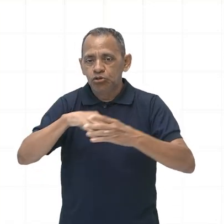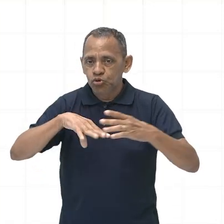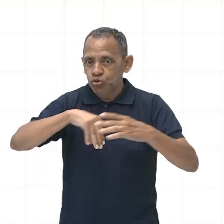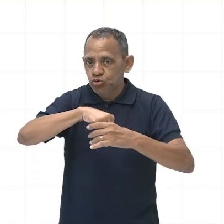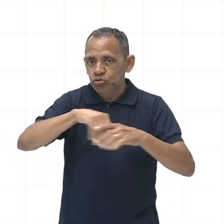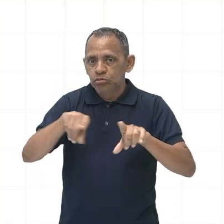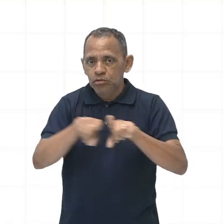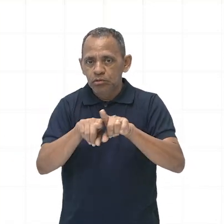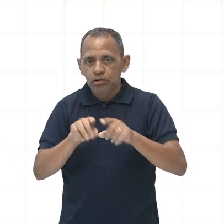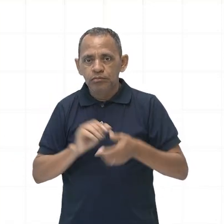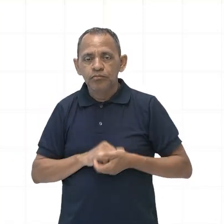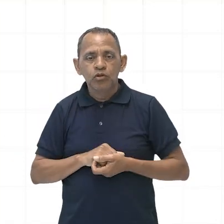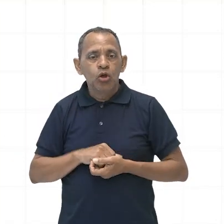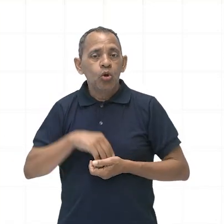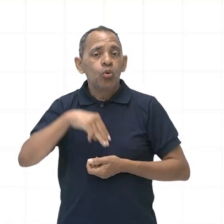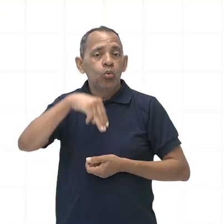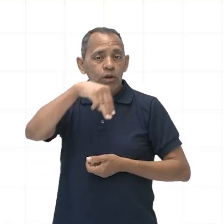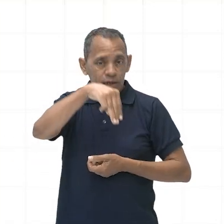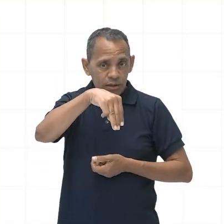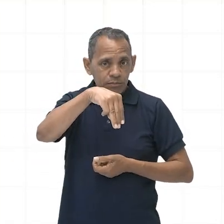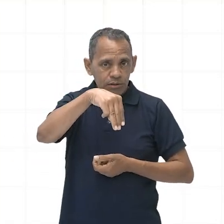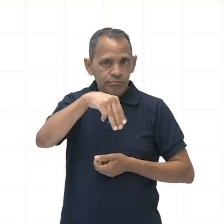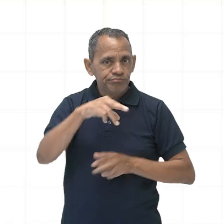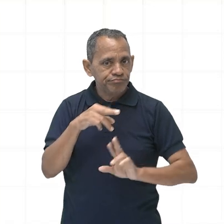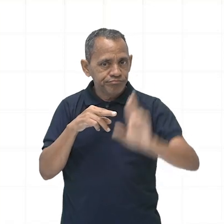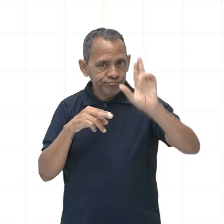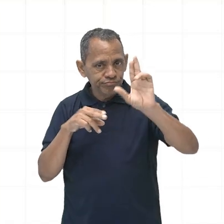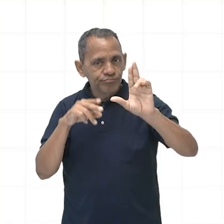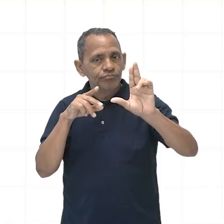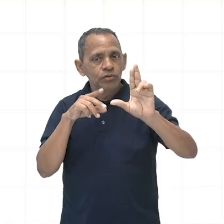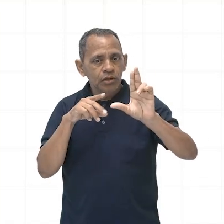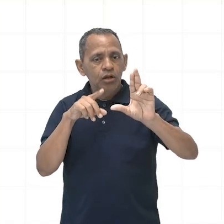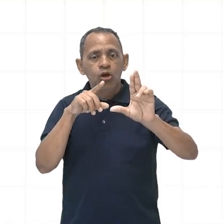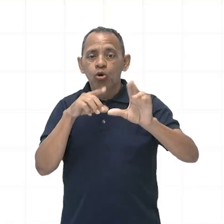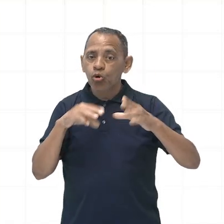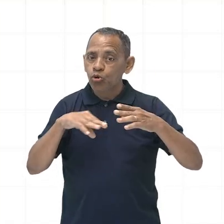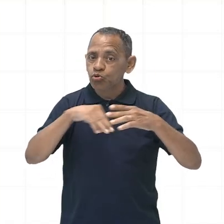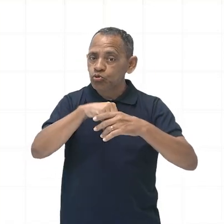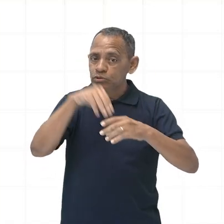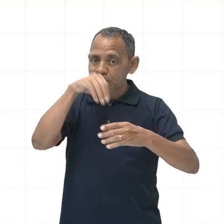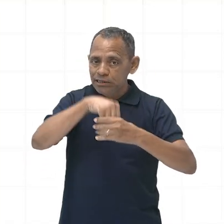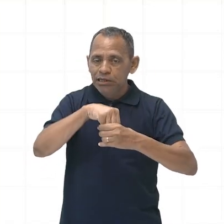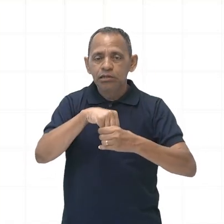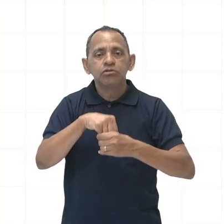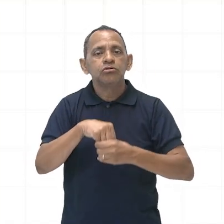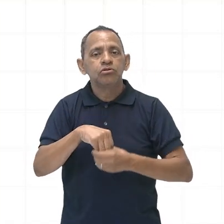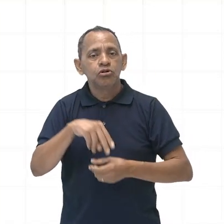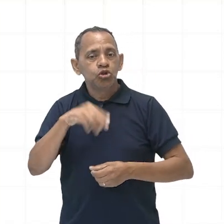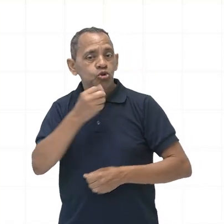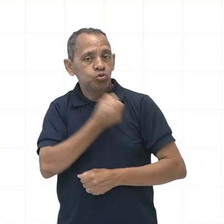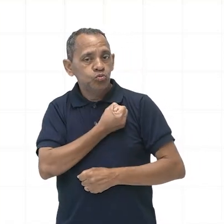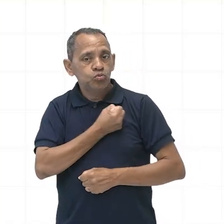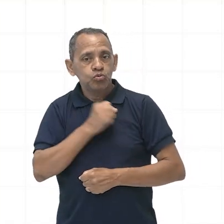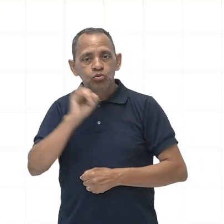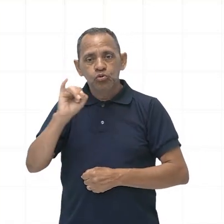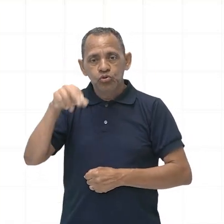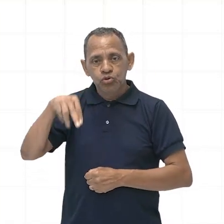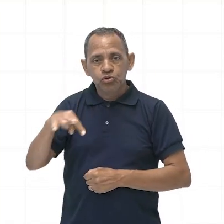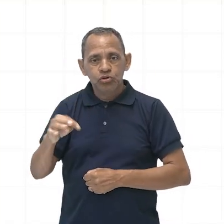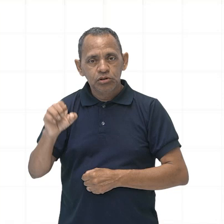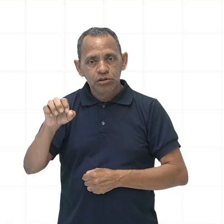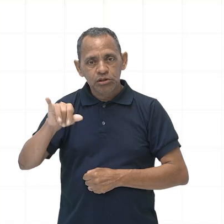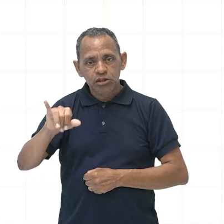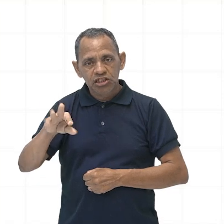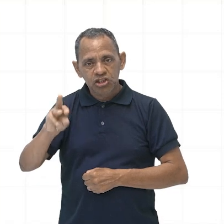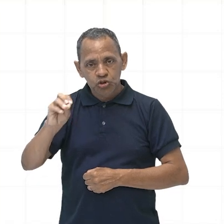representando um número de dentro do conjunto dos números inteiros. Então, veja só, nós temos A e B sendo